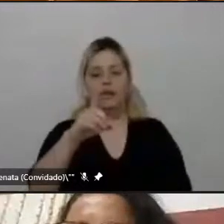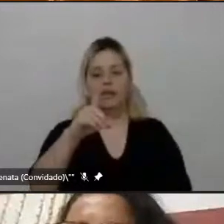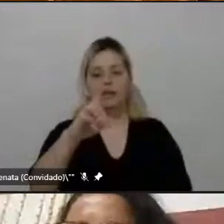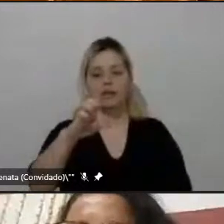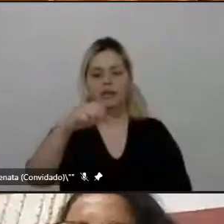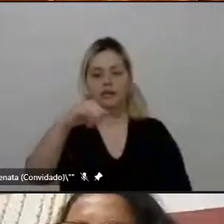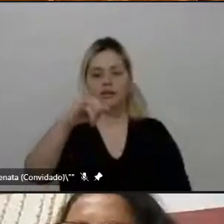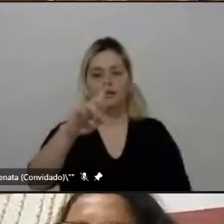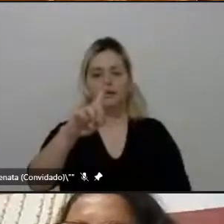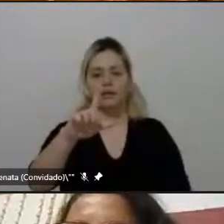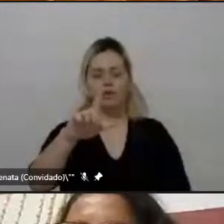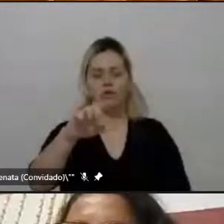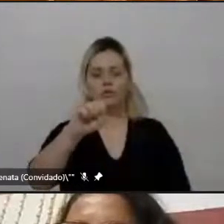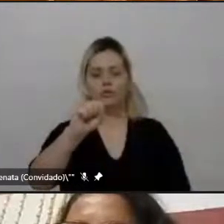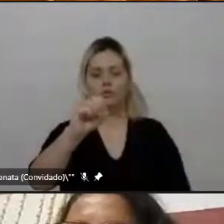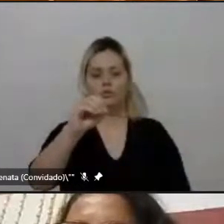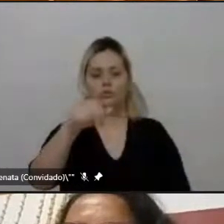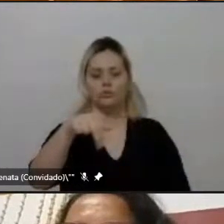pergunta.